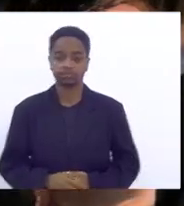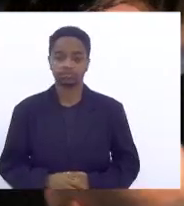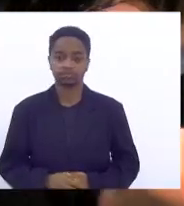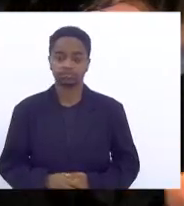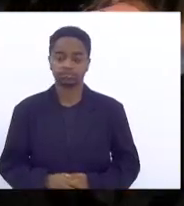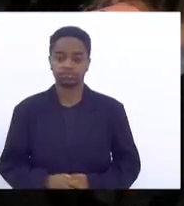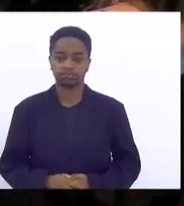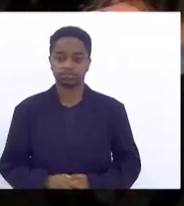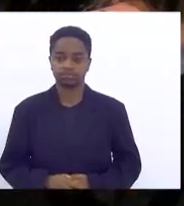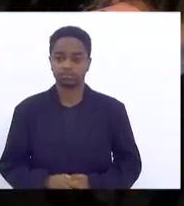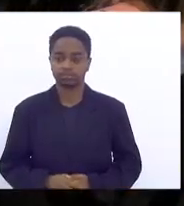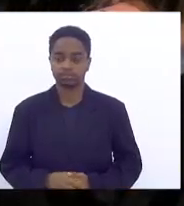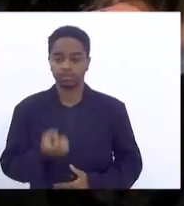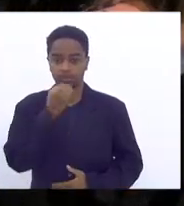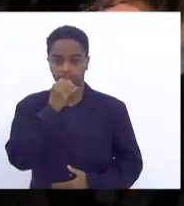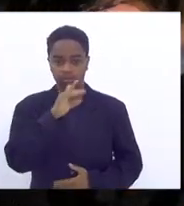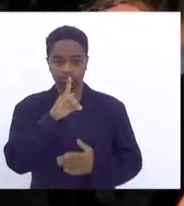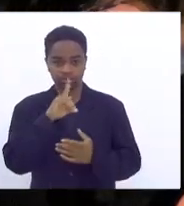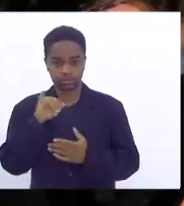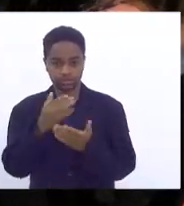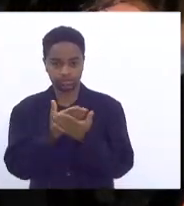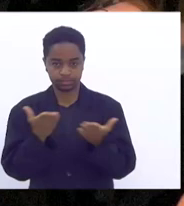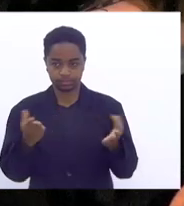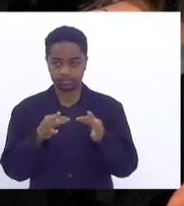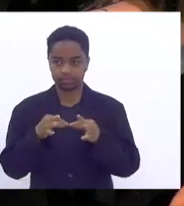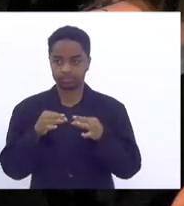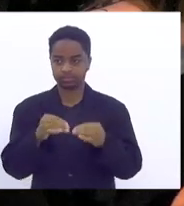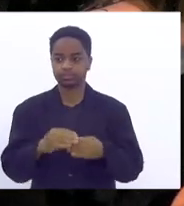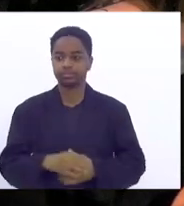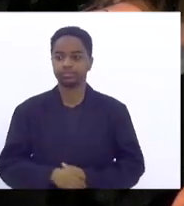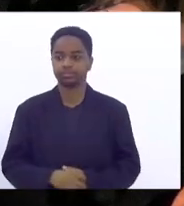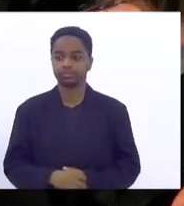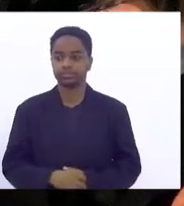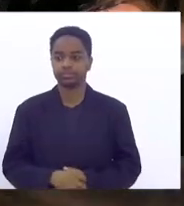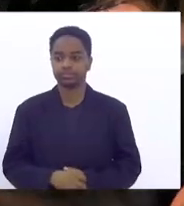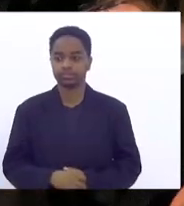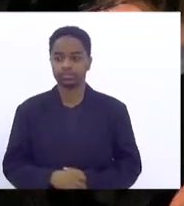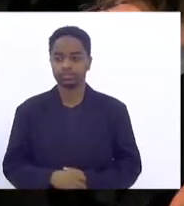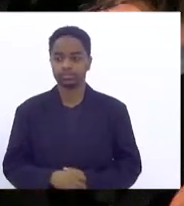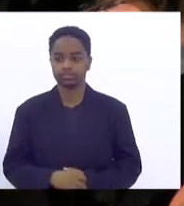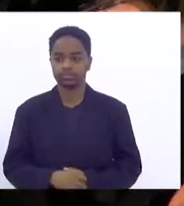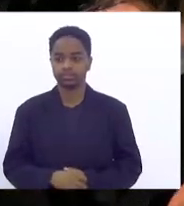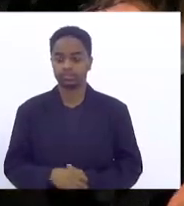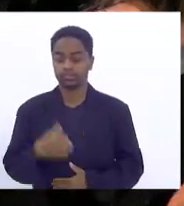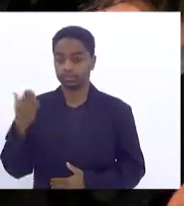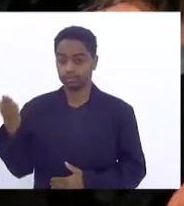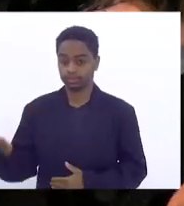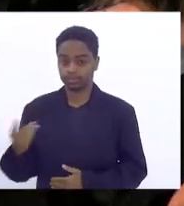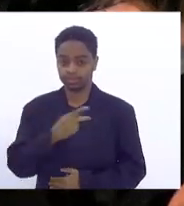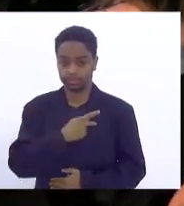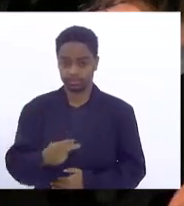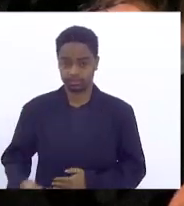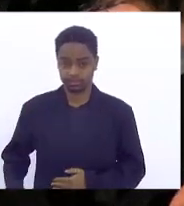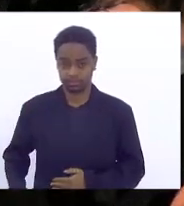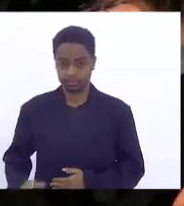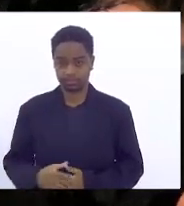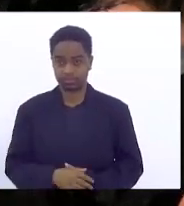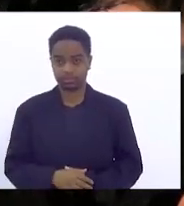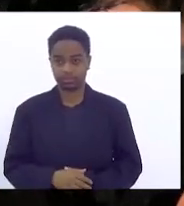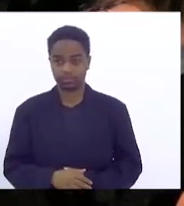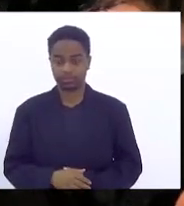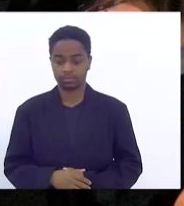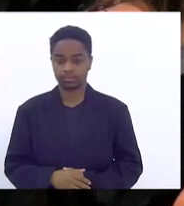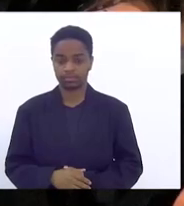Brito Bom dia a todos excelentíssimo senhor presidente Deputado Rodrigo